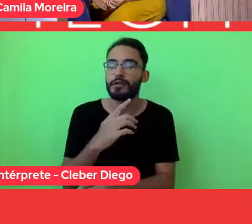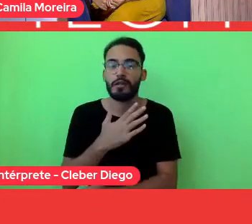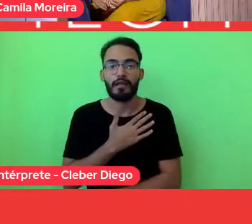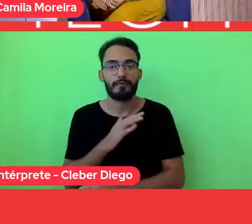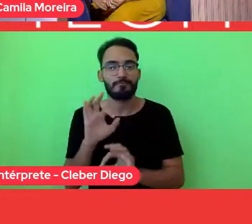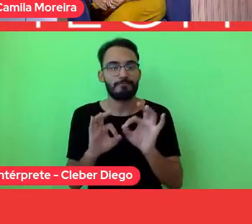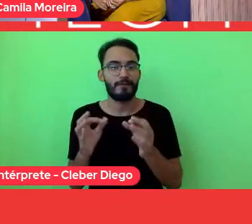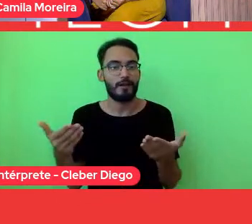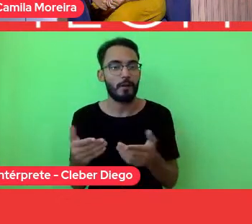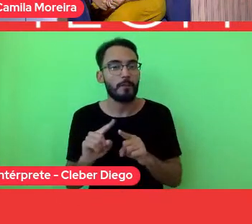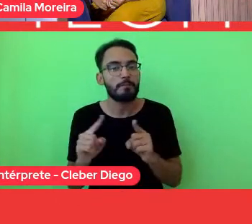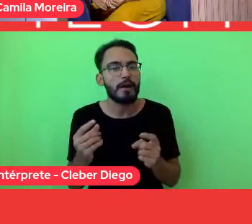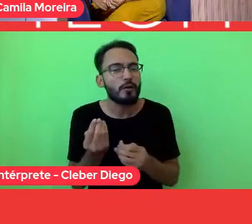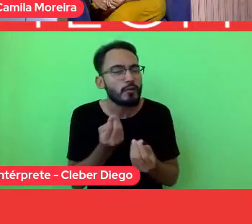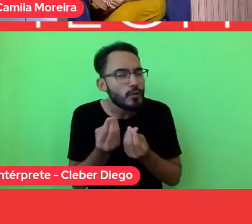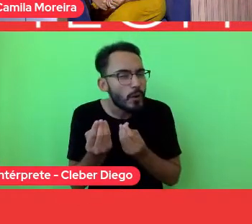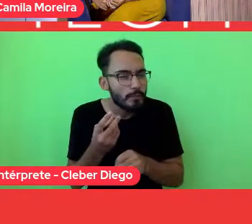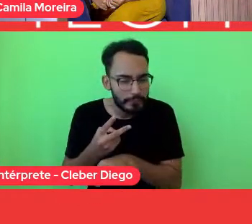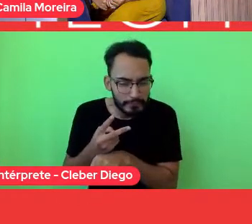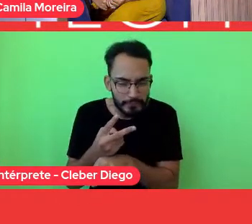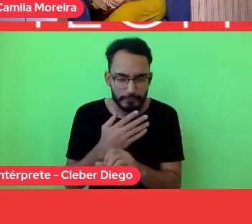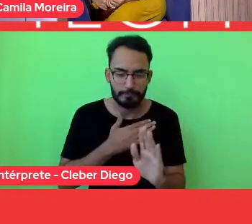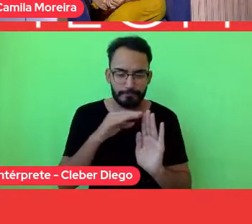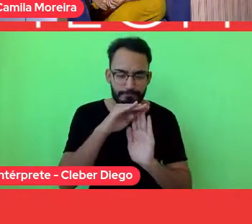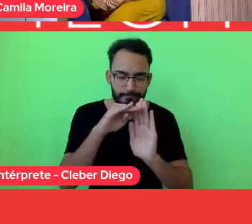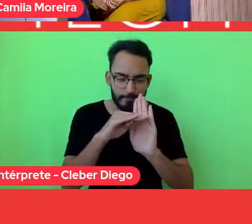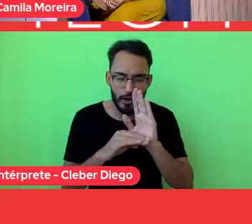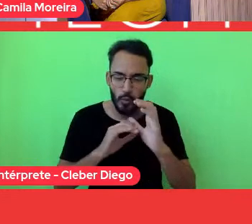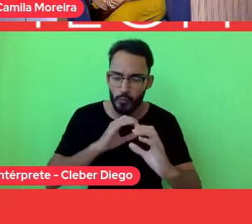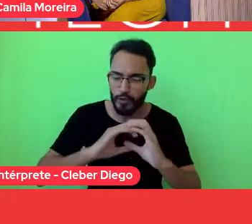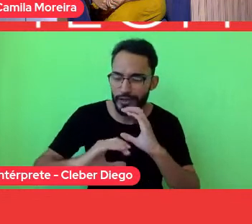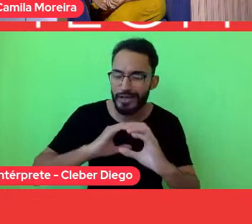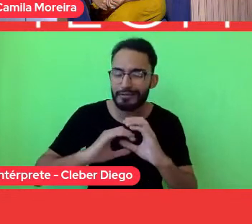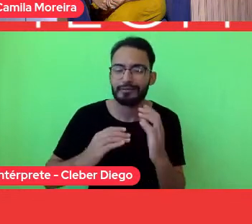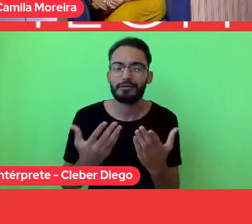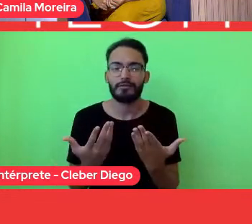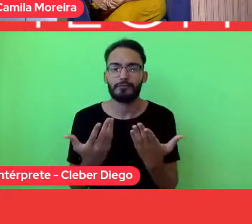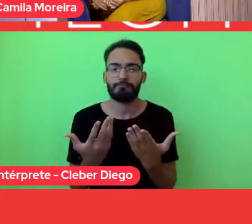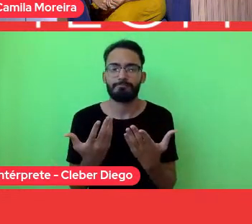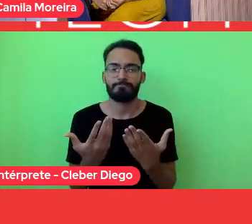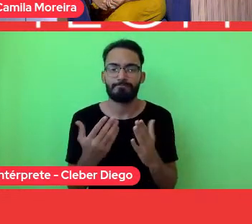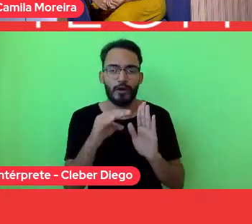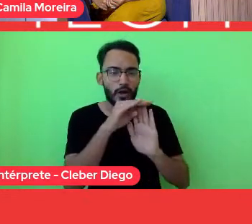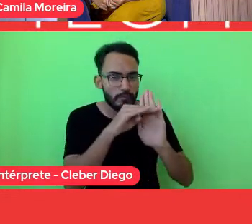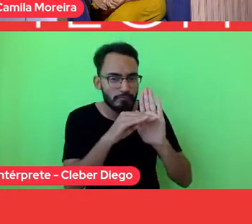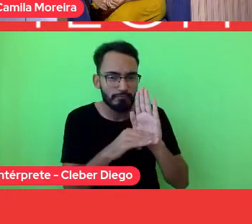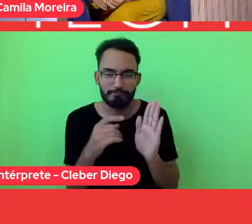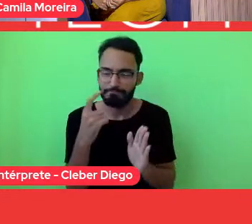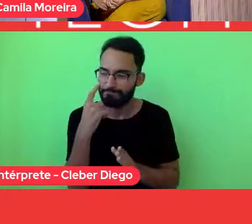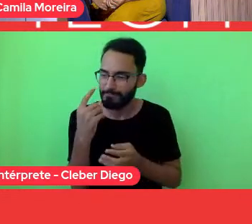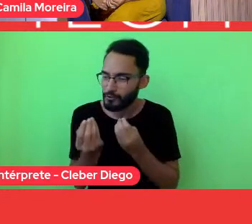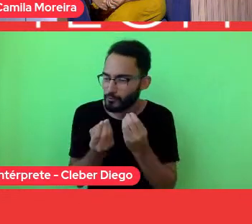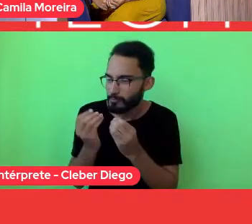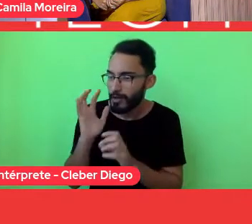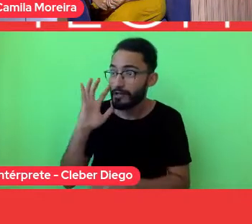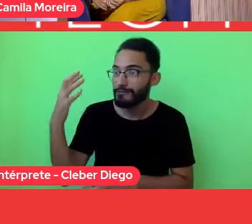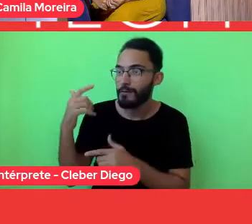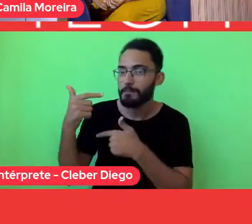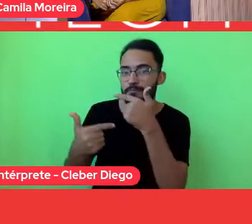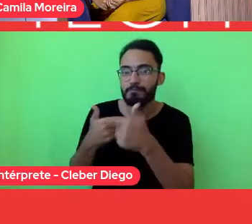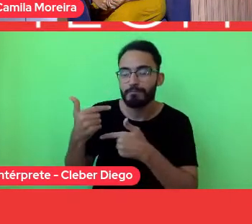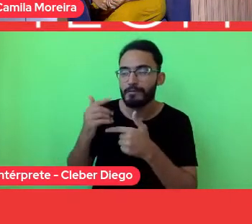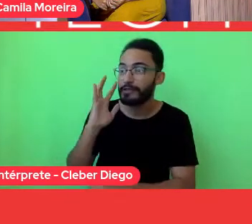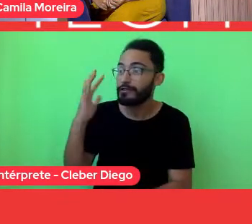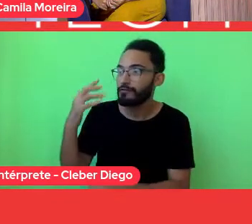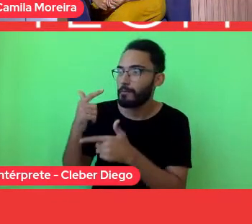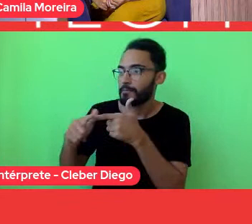Mas como que eu busco todo esse meu repertório de comunicação, de jogo de cintura para resolver problema?